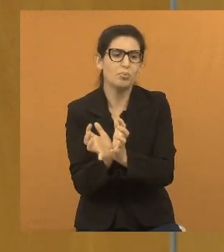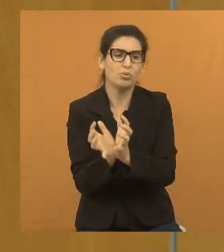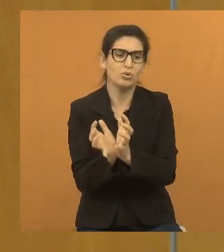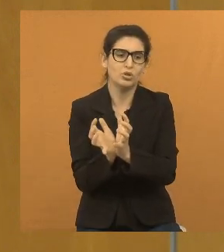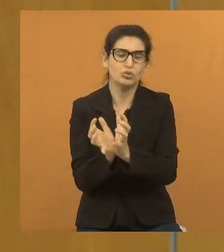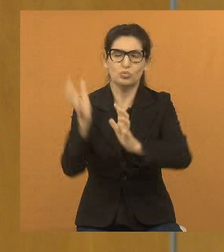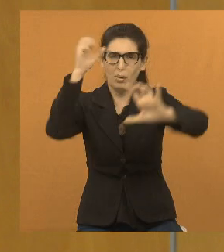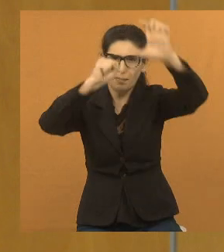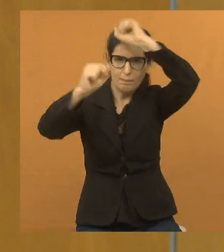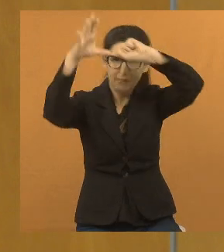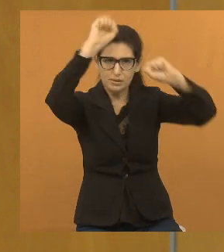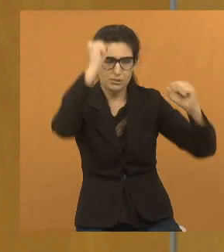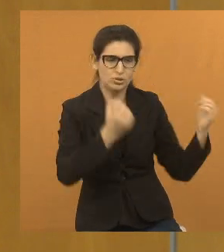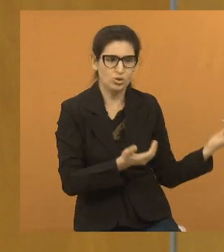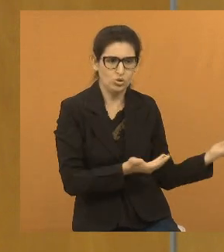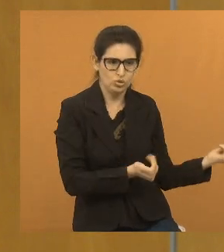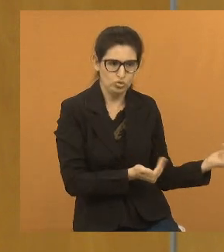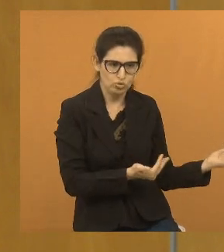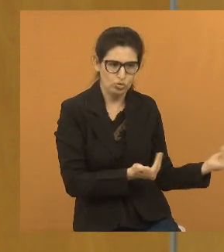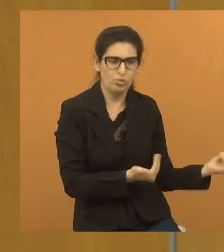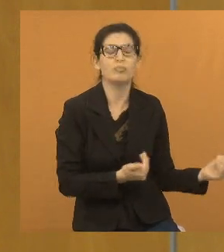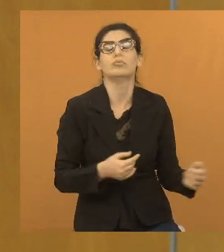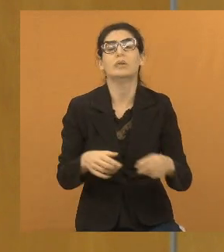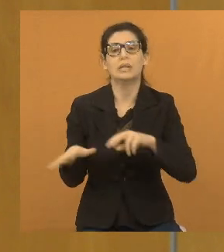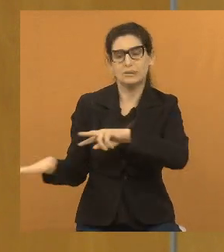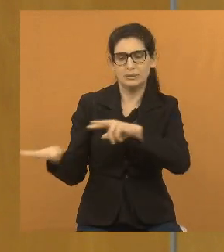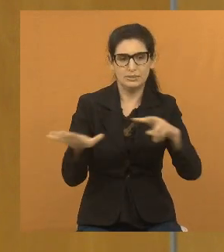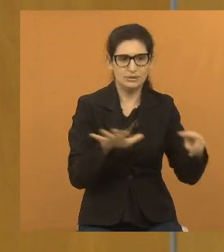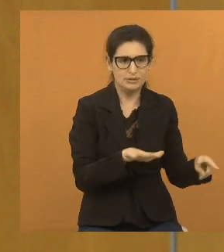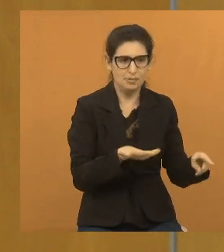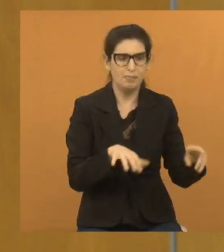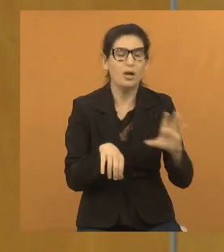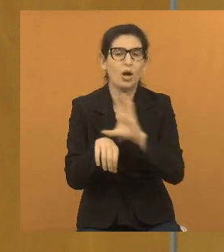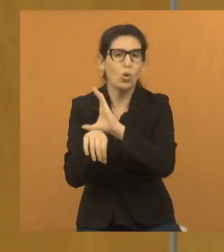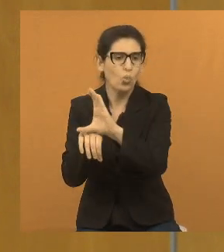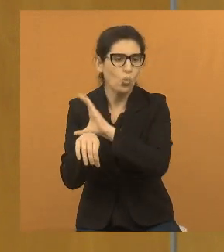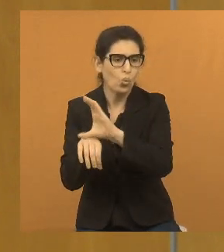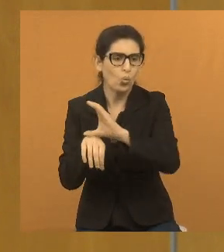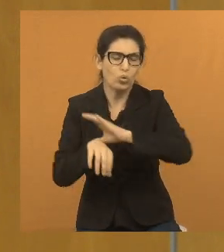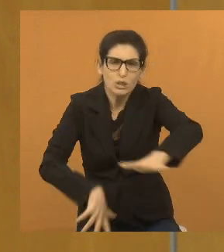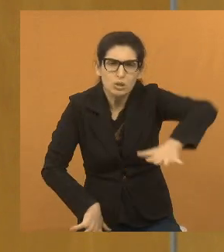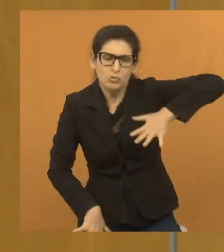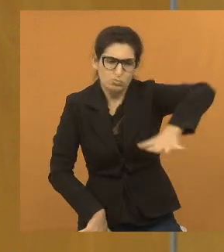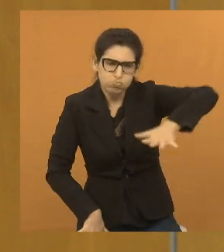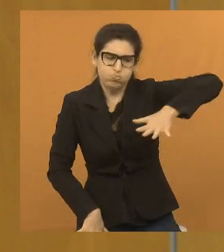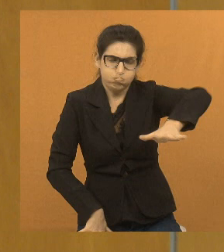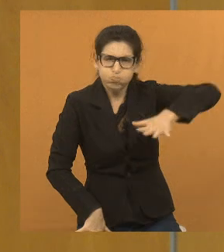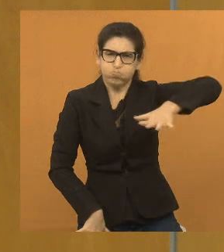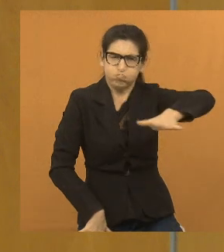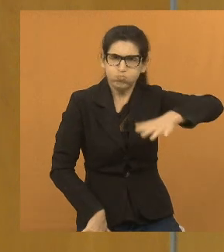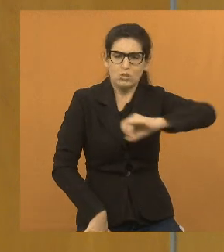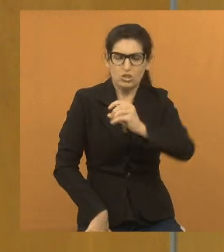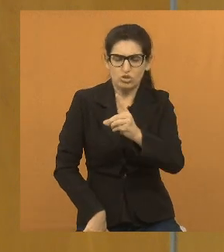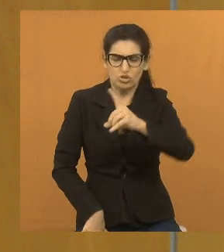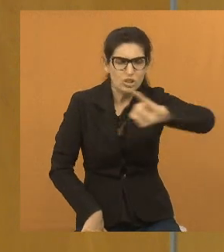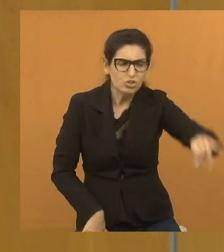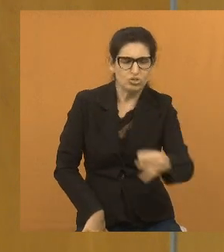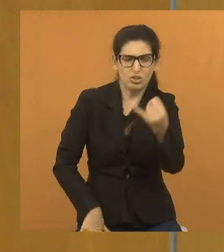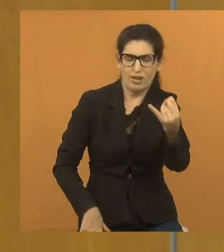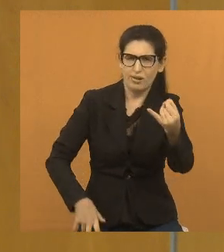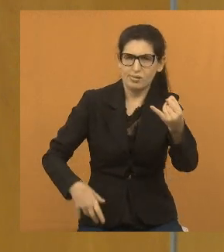jovens. Um deles, por exemplo, que a gente abriu essa semana, que é um curso para DJ e música eletrônica, que vai acontecer ali na Praça